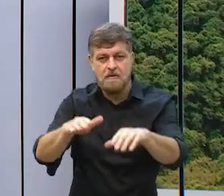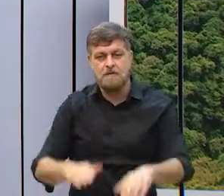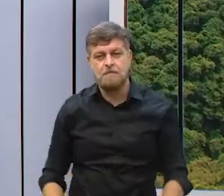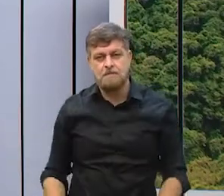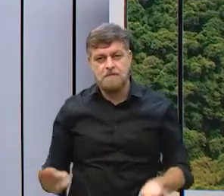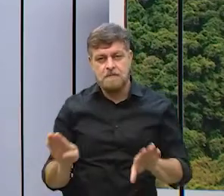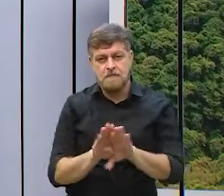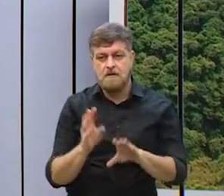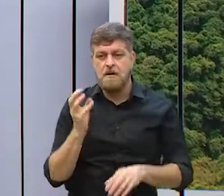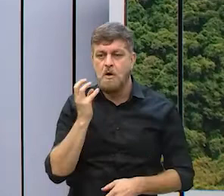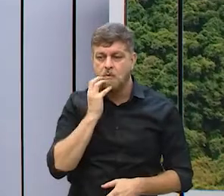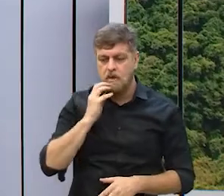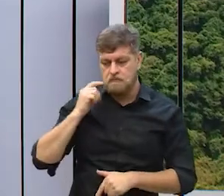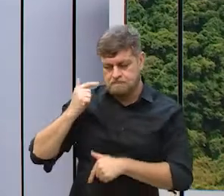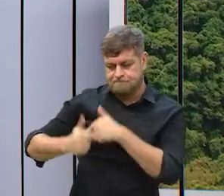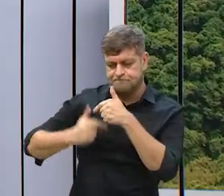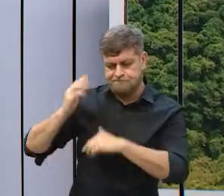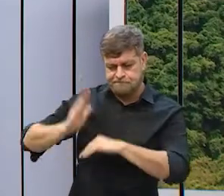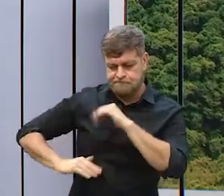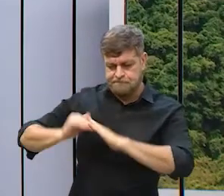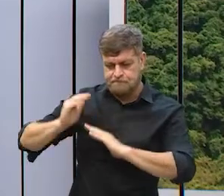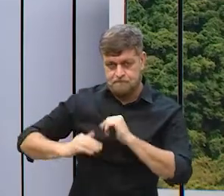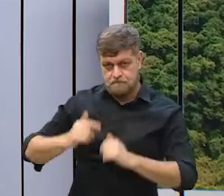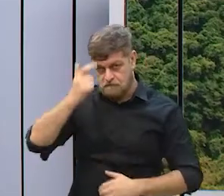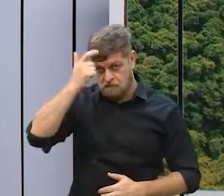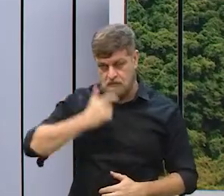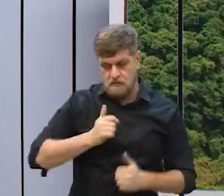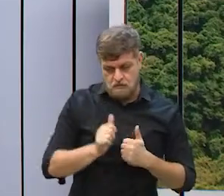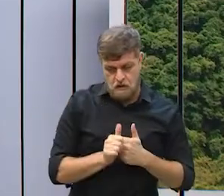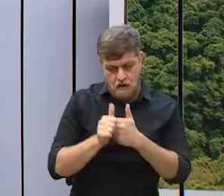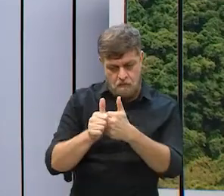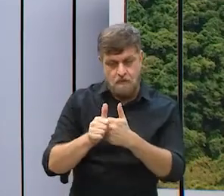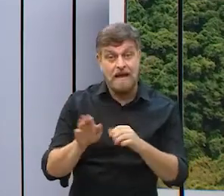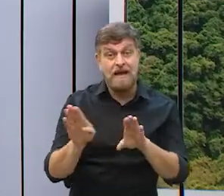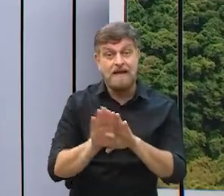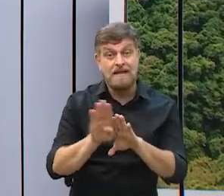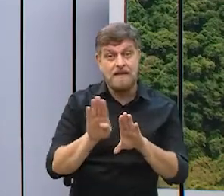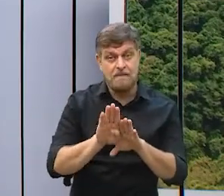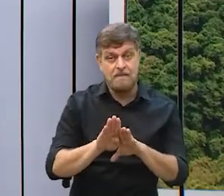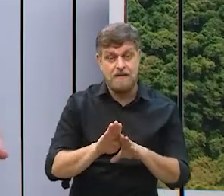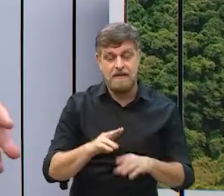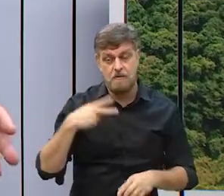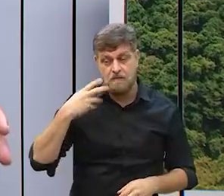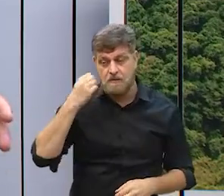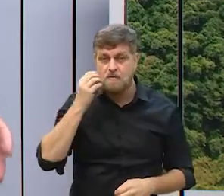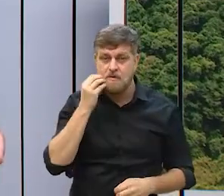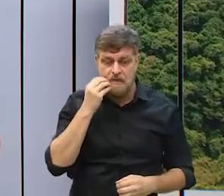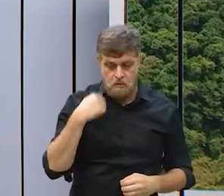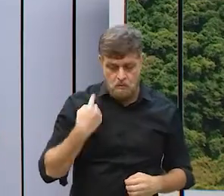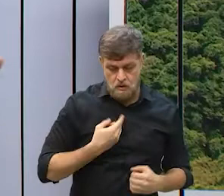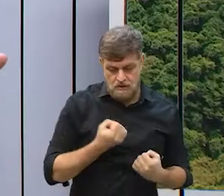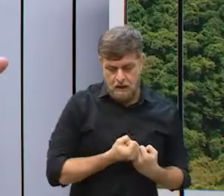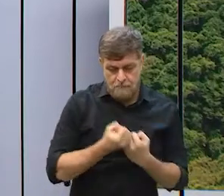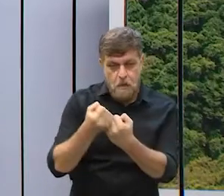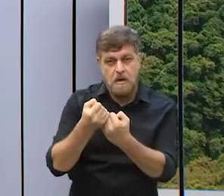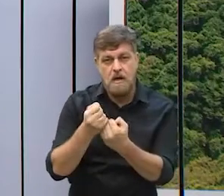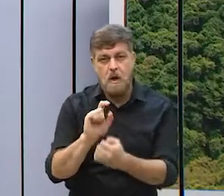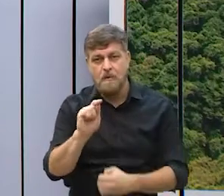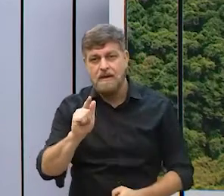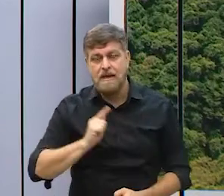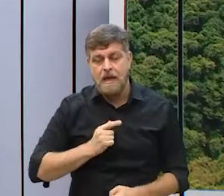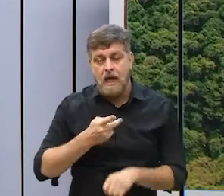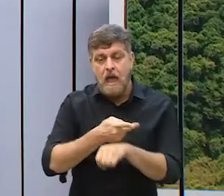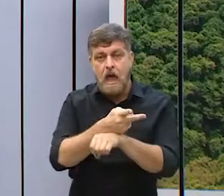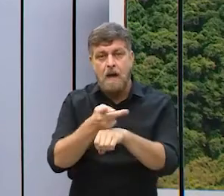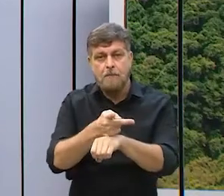vereador Igor tem atuado muito bem, a gente está acompanhando e está apoiando, isso também estamos atuando, que é de buscar